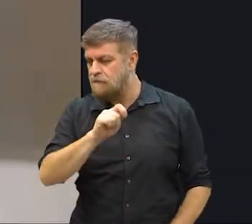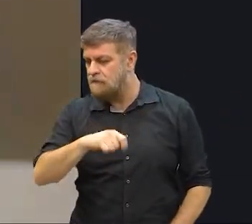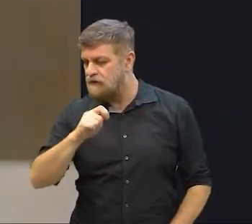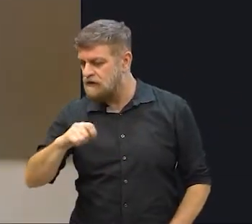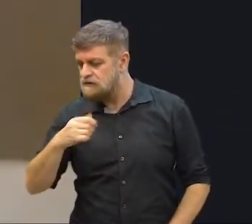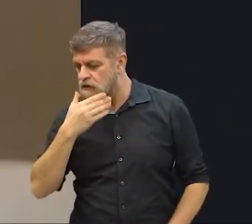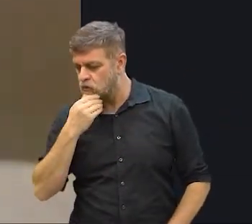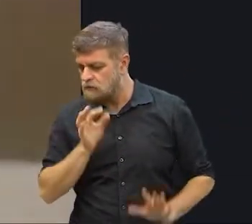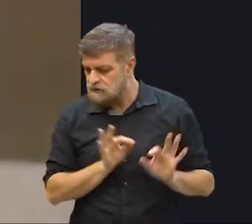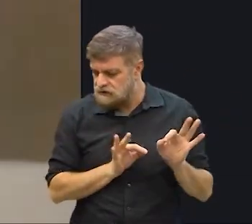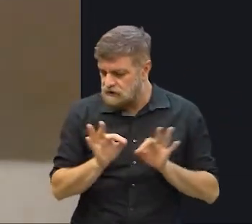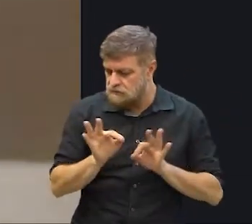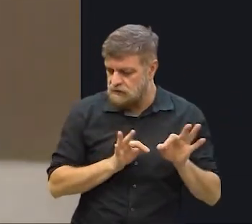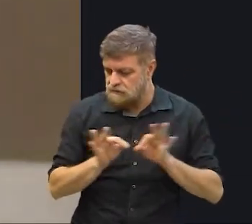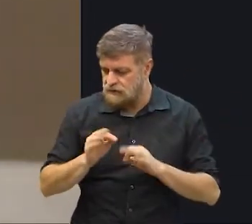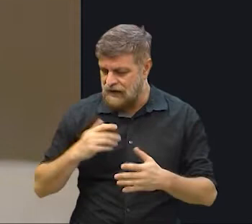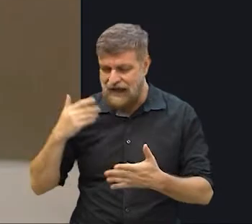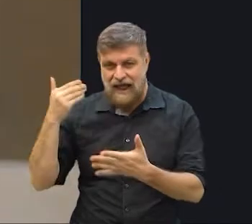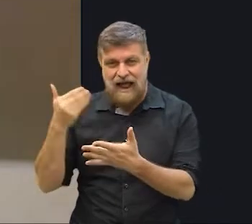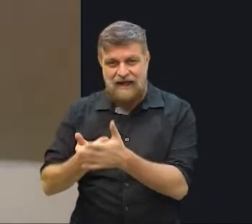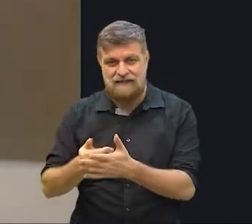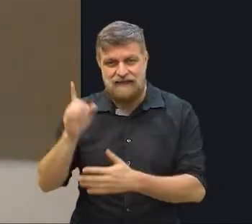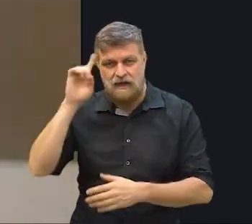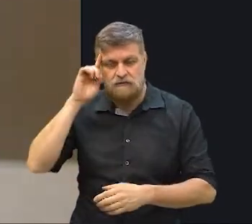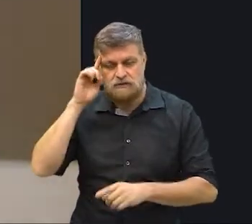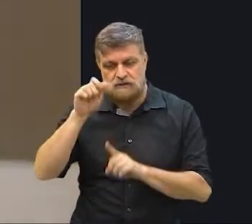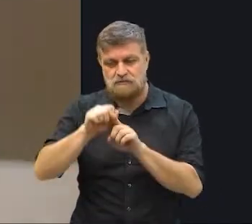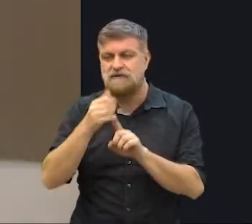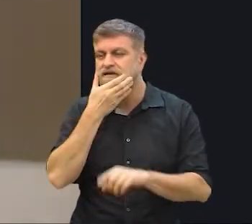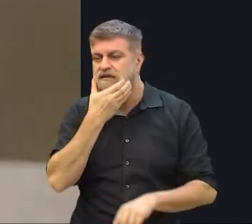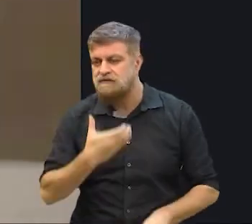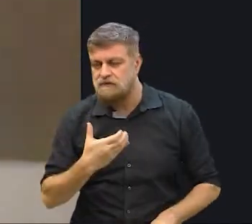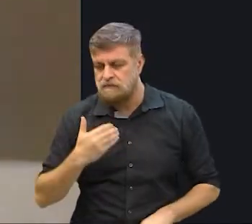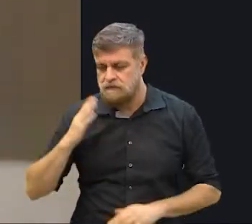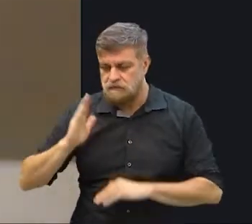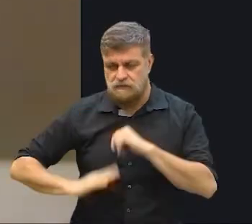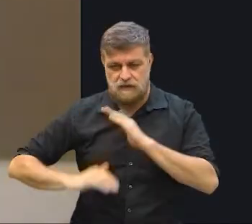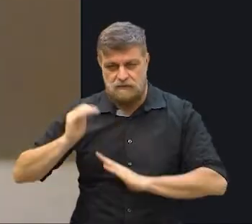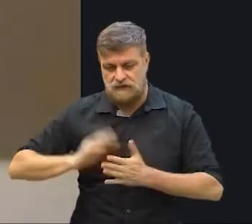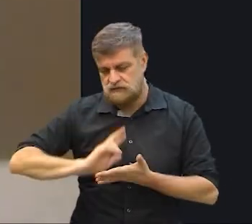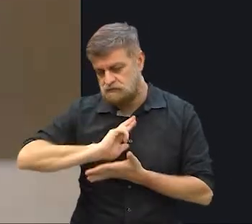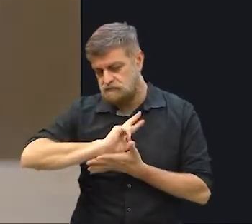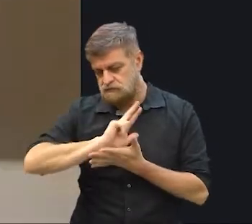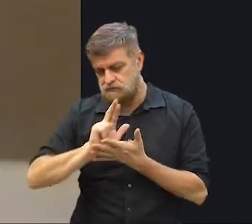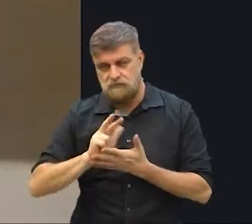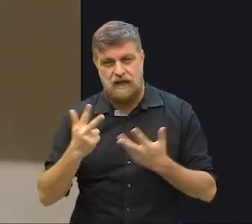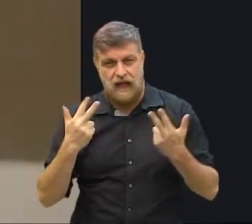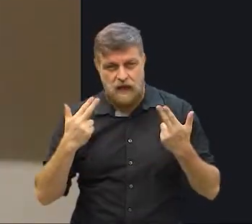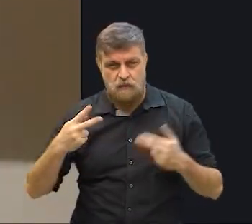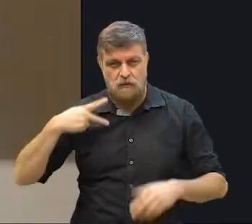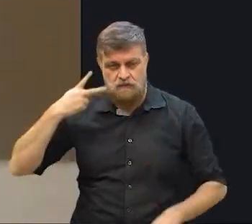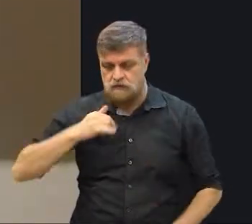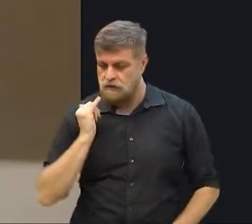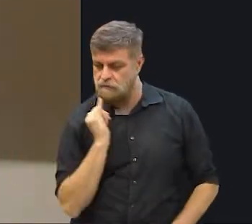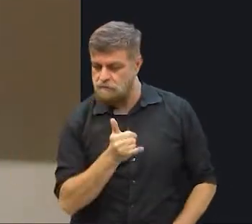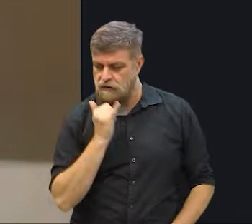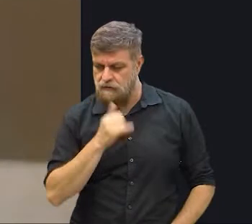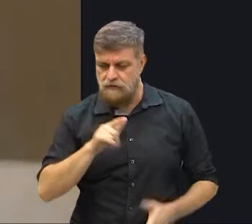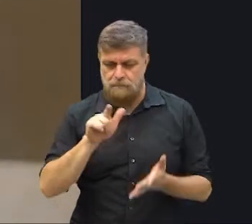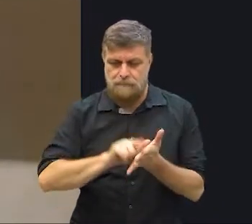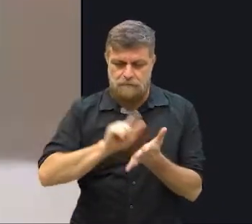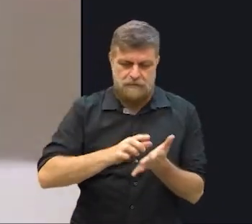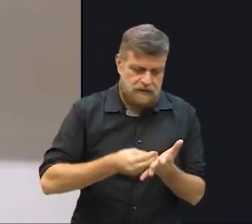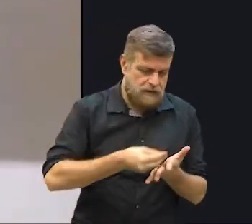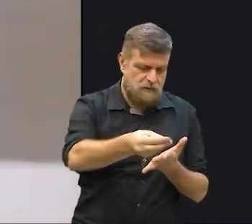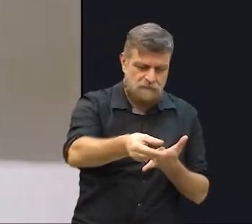meses, para se preparar para essa data. E as ações, como o vereador